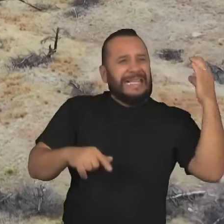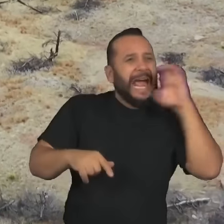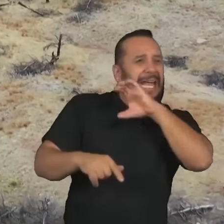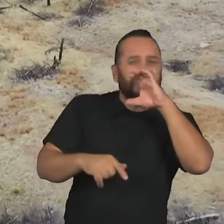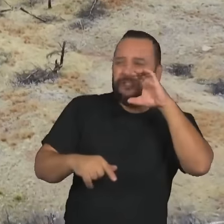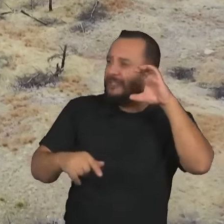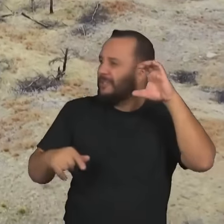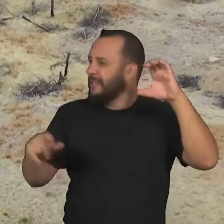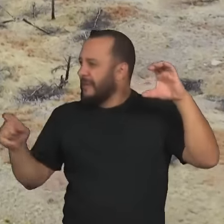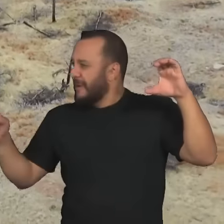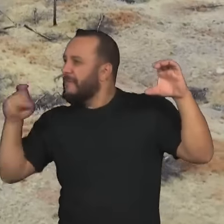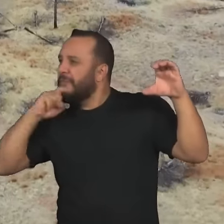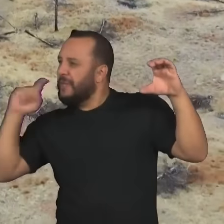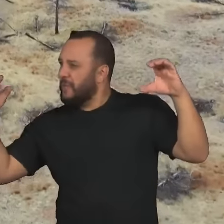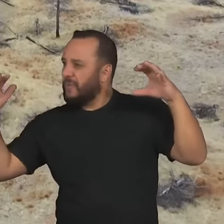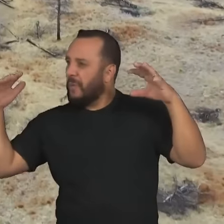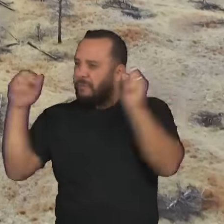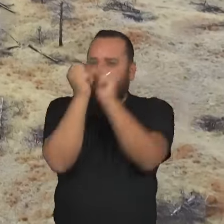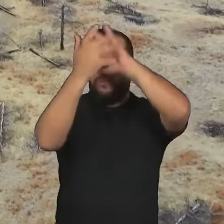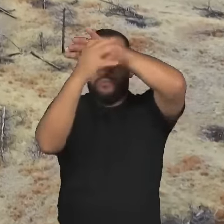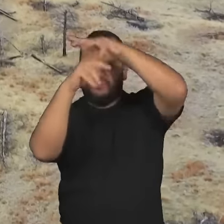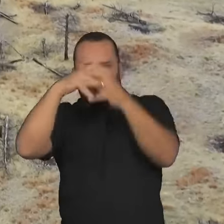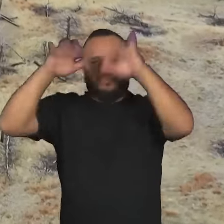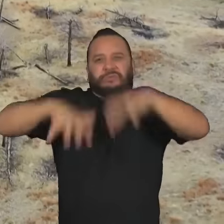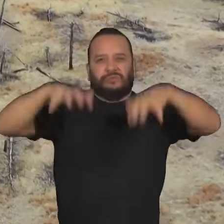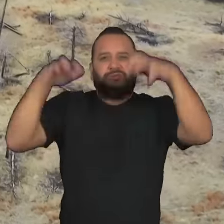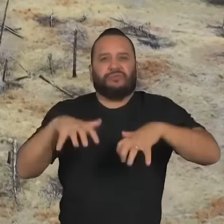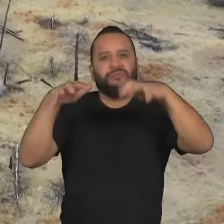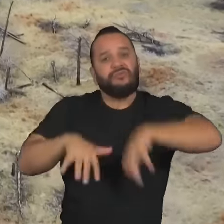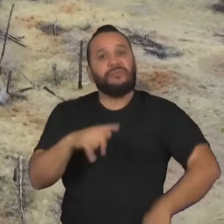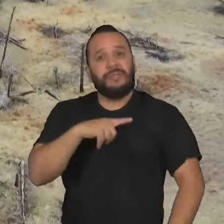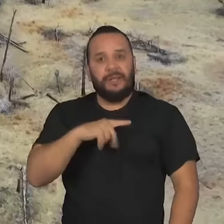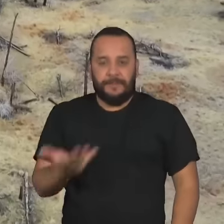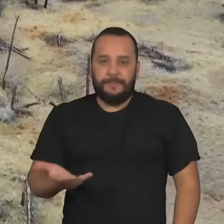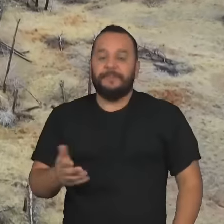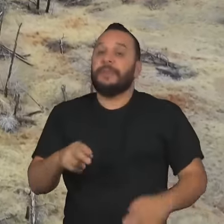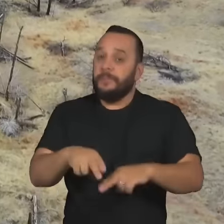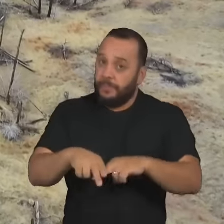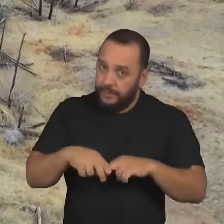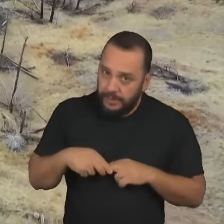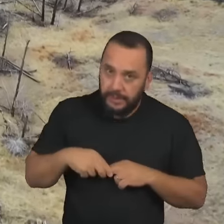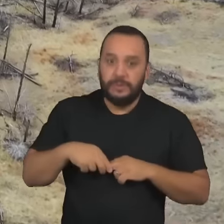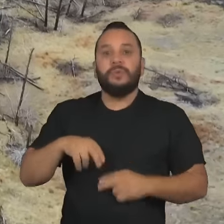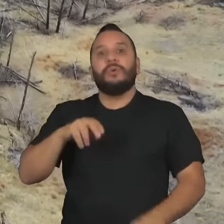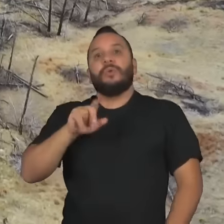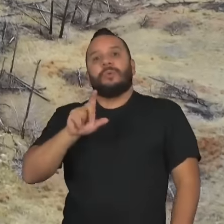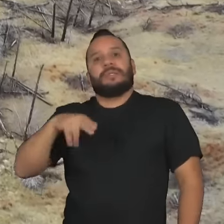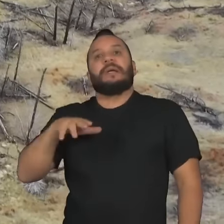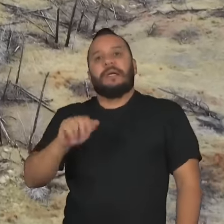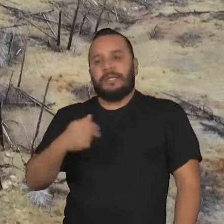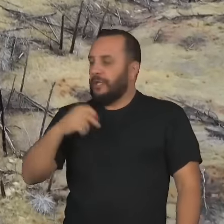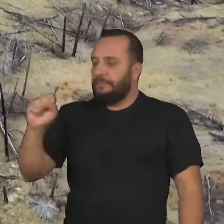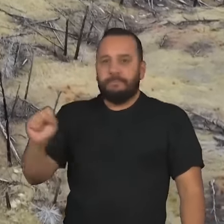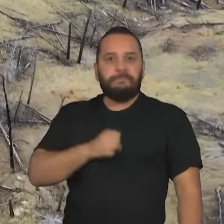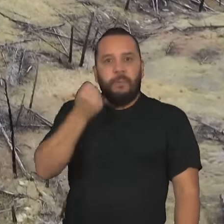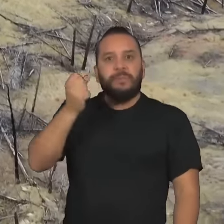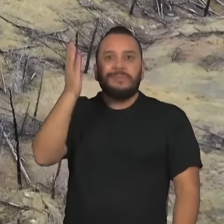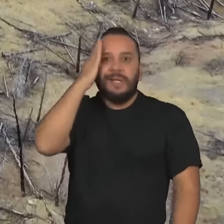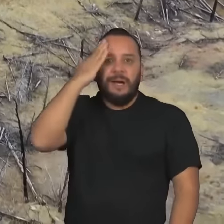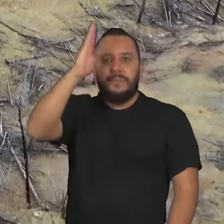Por isso, a indignação da pesquisadora com o desmatamento no Brasil. A partir de 2019, ele acelerou